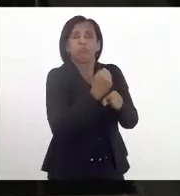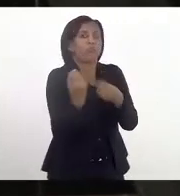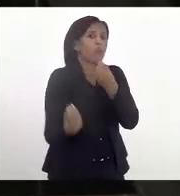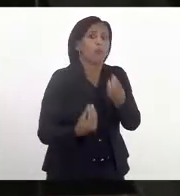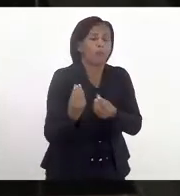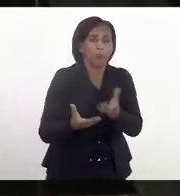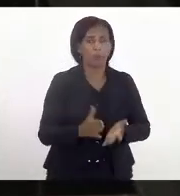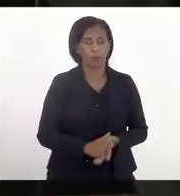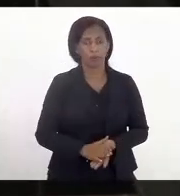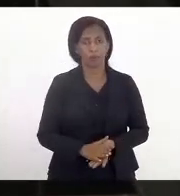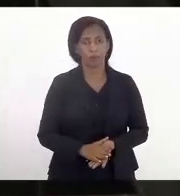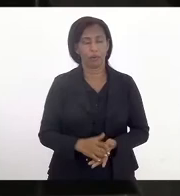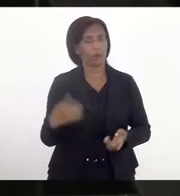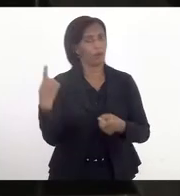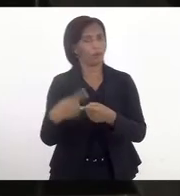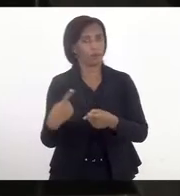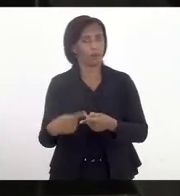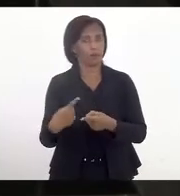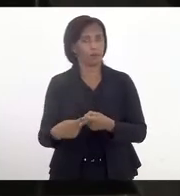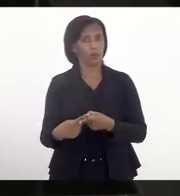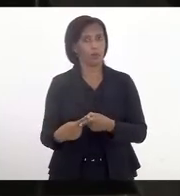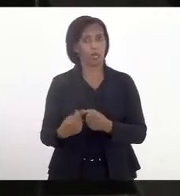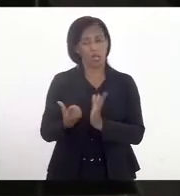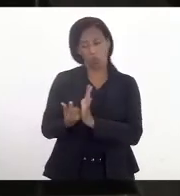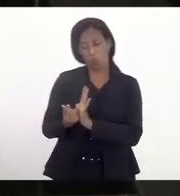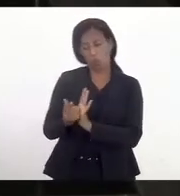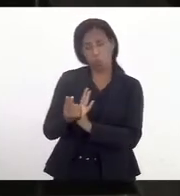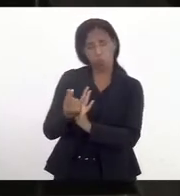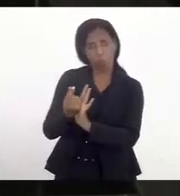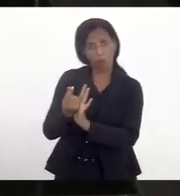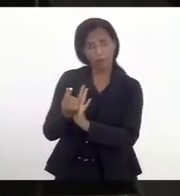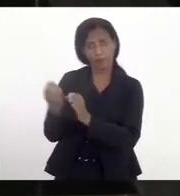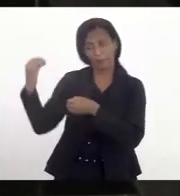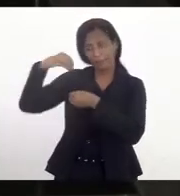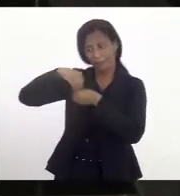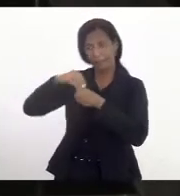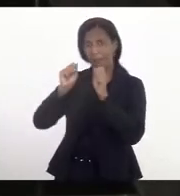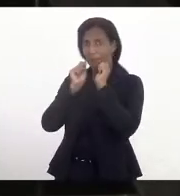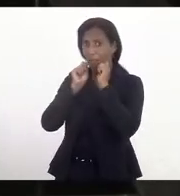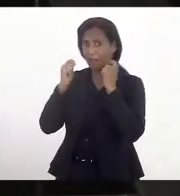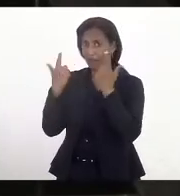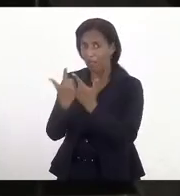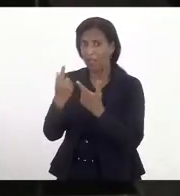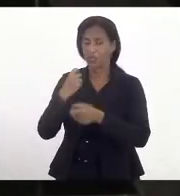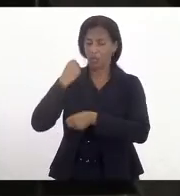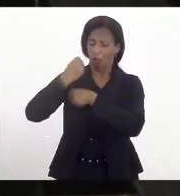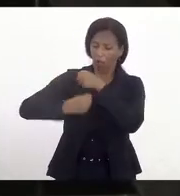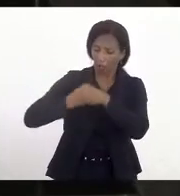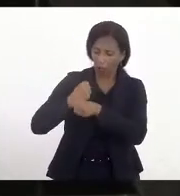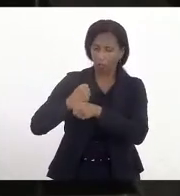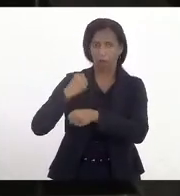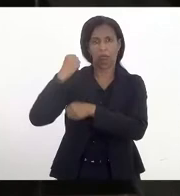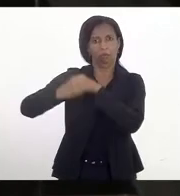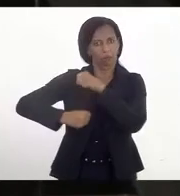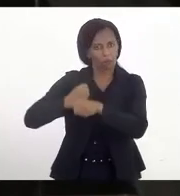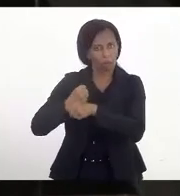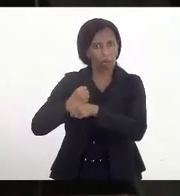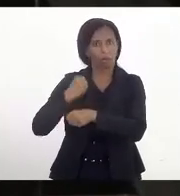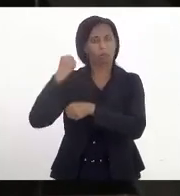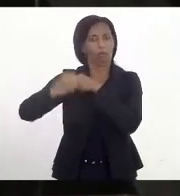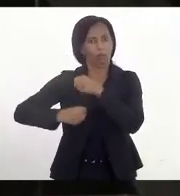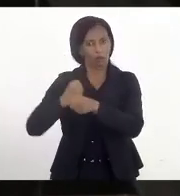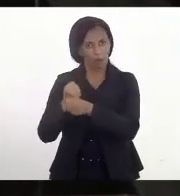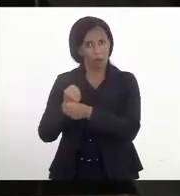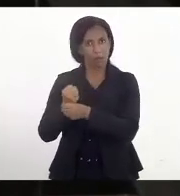até porque nós Flamengo tudo Alerta que ano uma parcela é